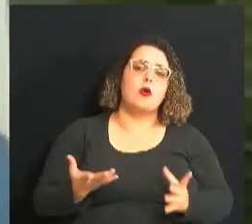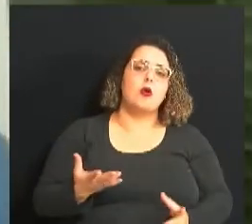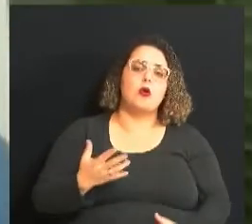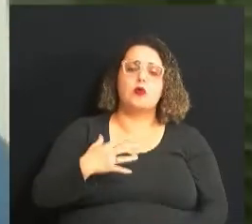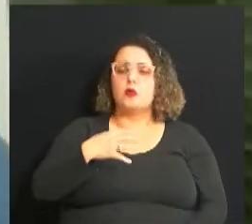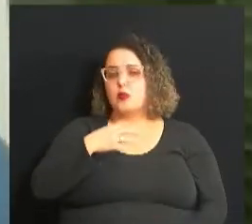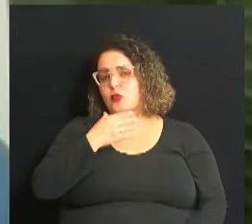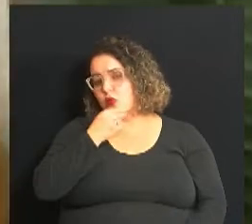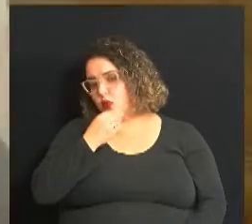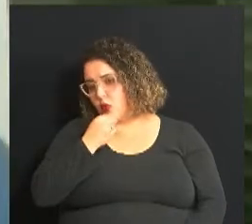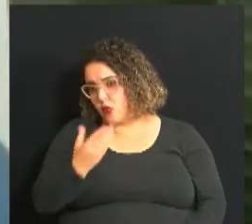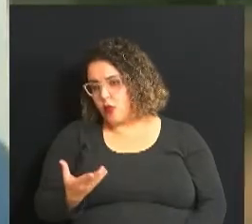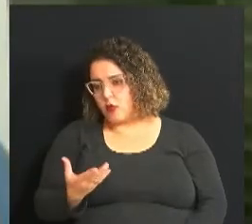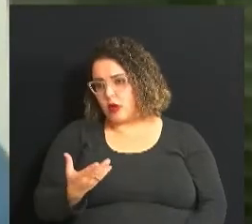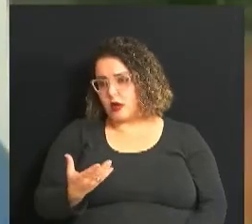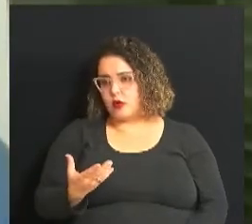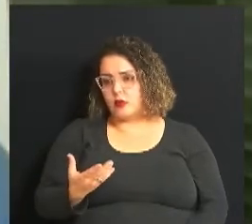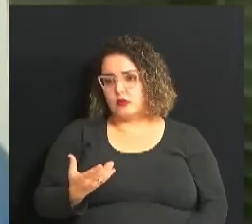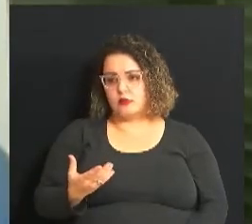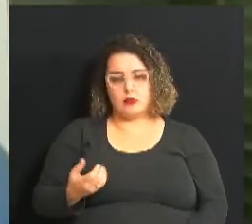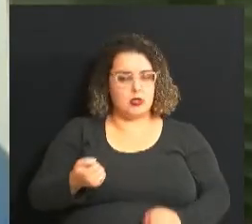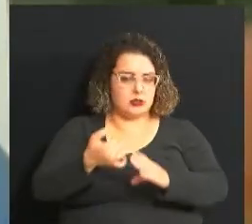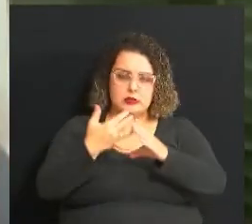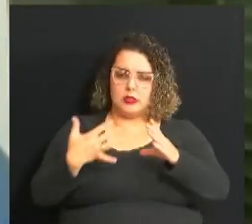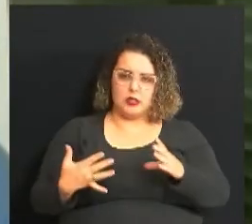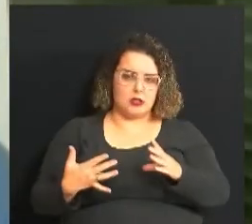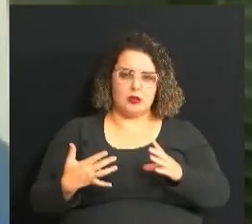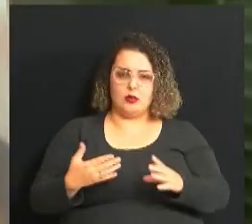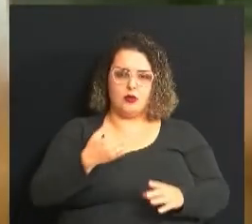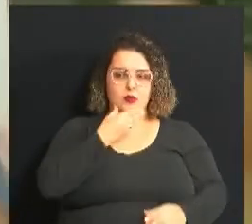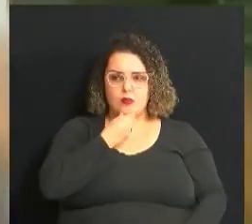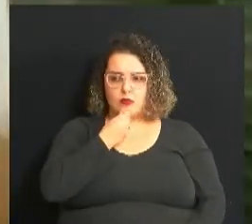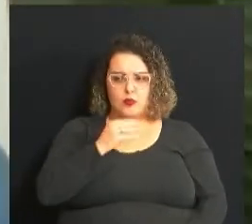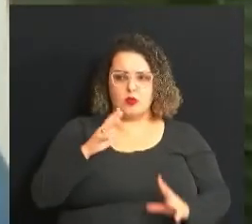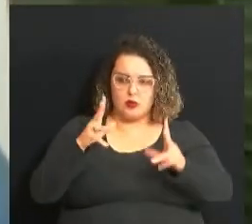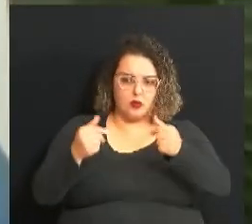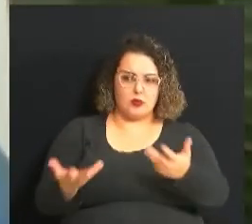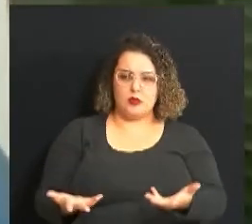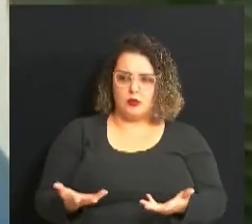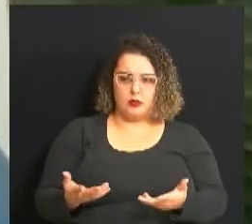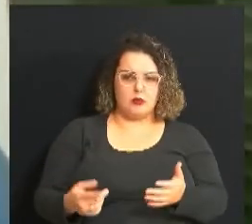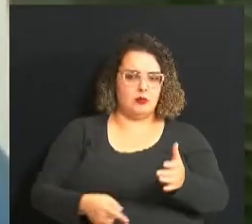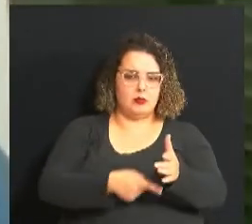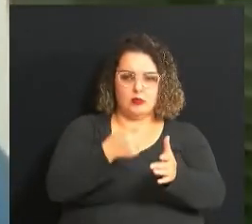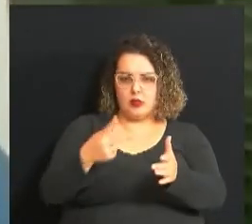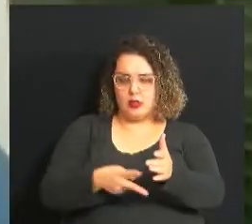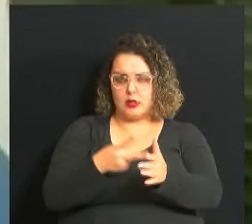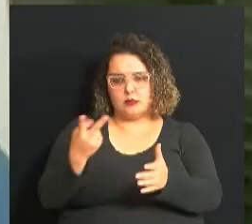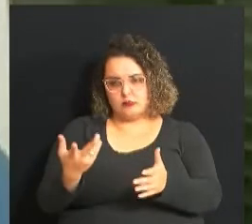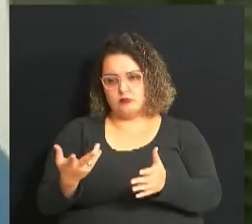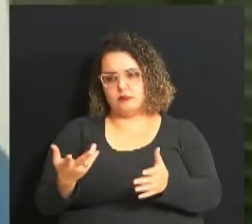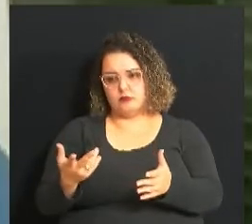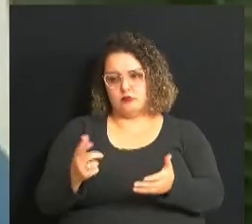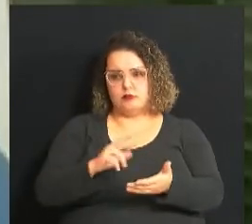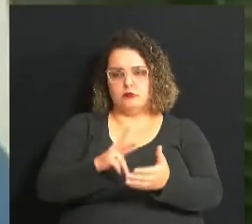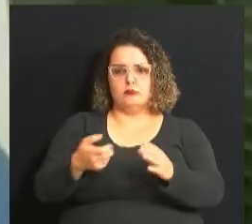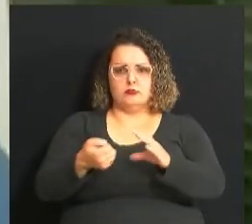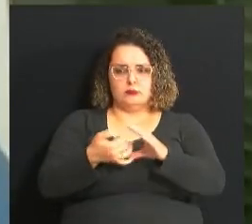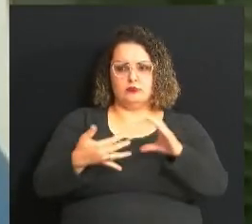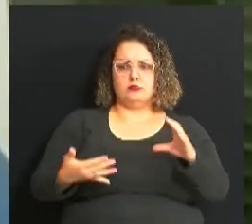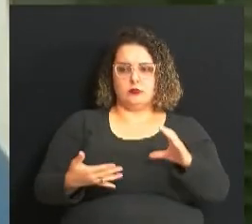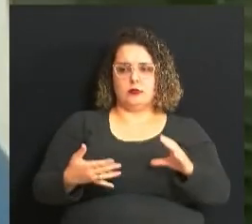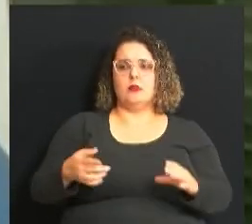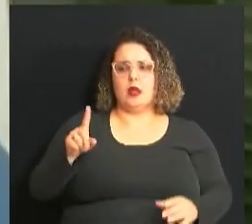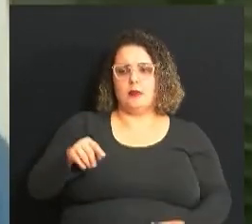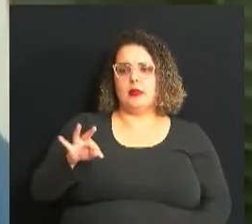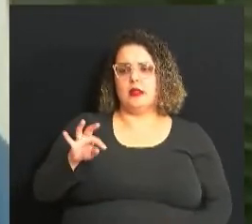dá as características masculinas, todas elas praticamente, primárias, secundárias, muitas das características masculinas são dadas pela testosterona.